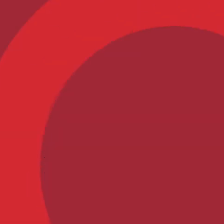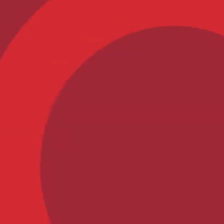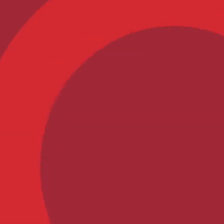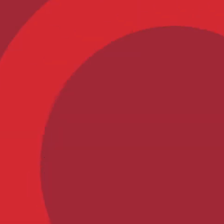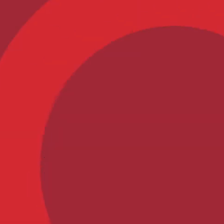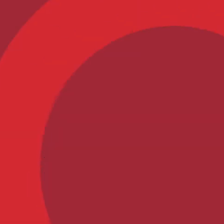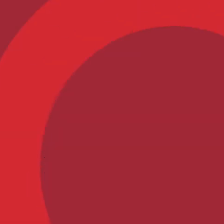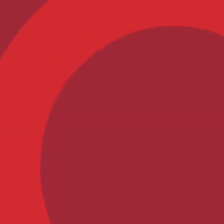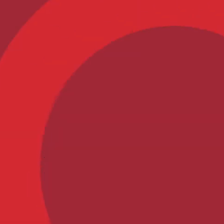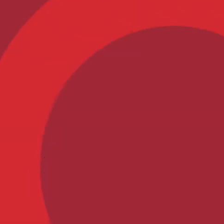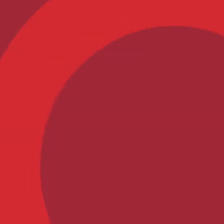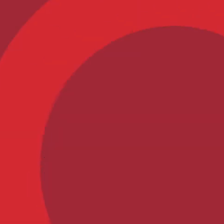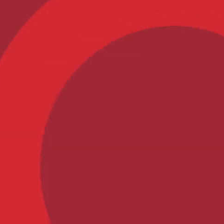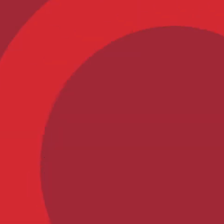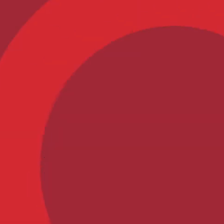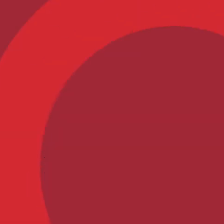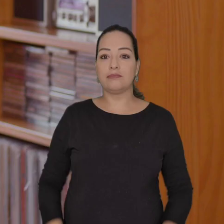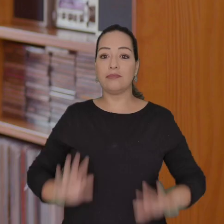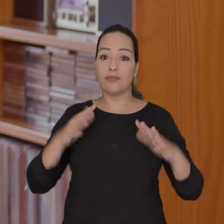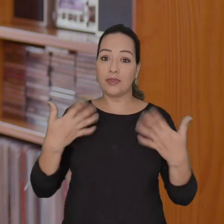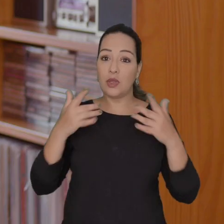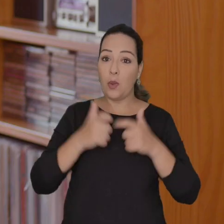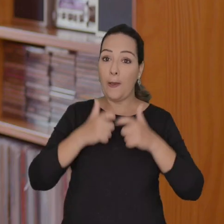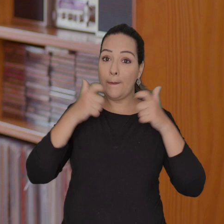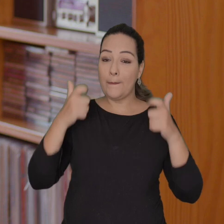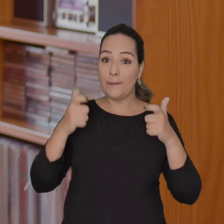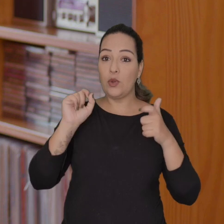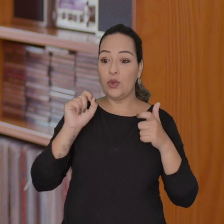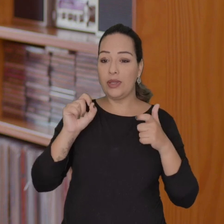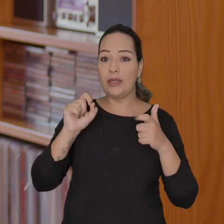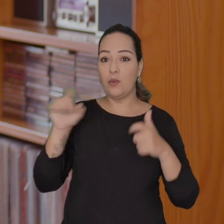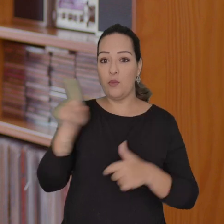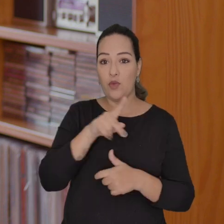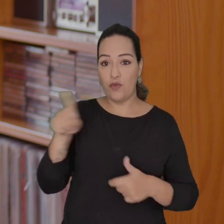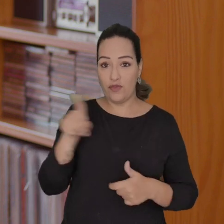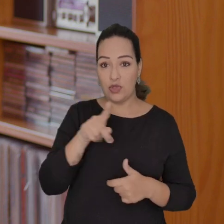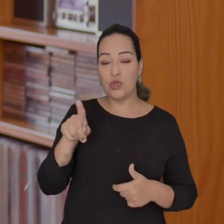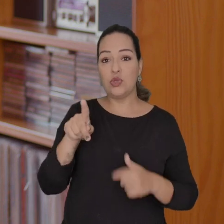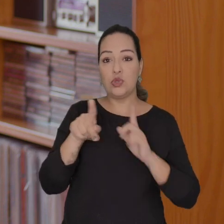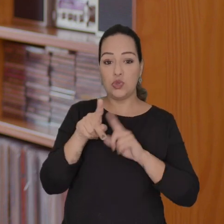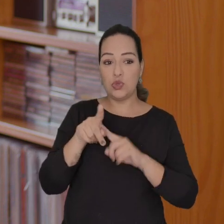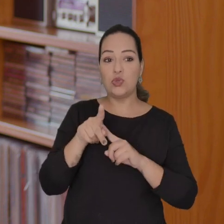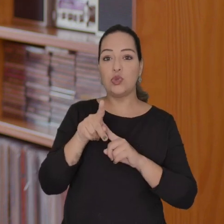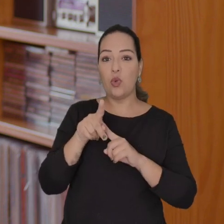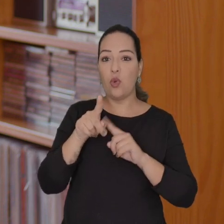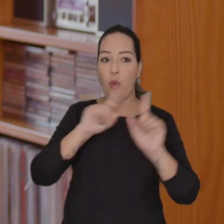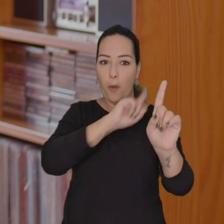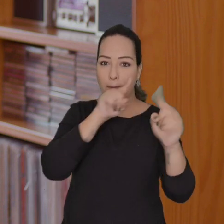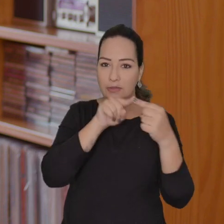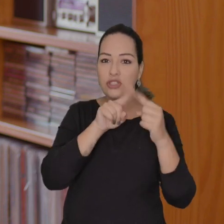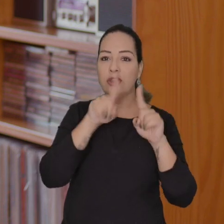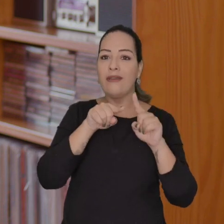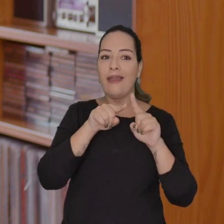de transformação individual e social. Grande parte da tarefa do professor, o